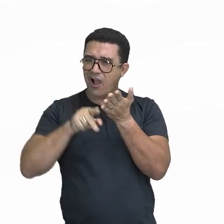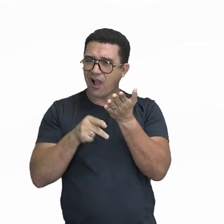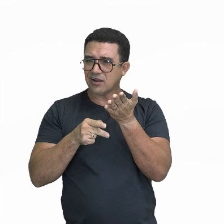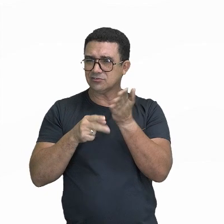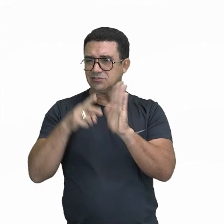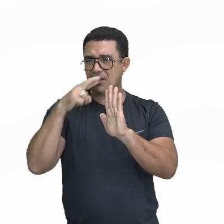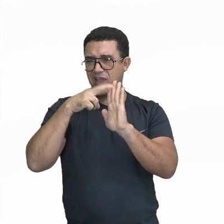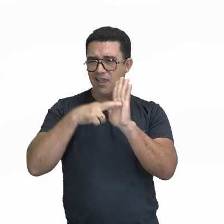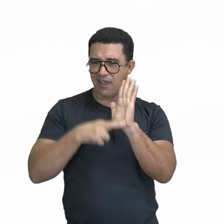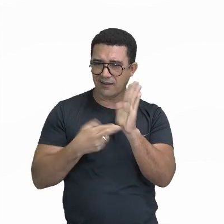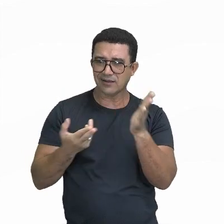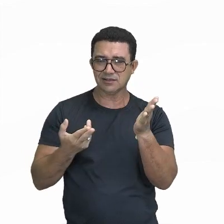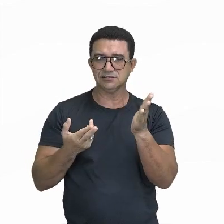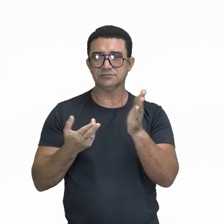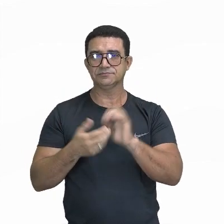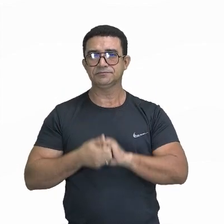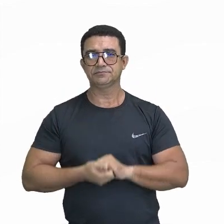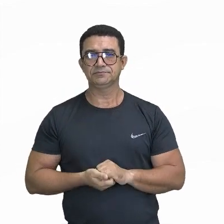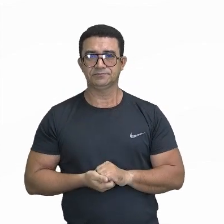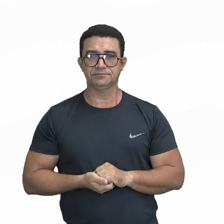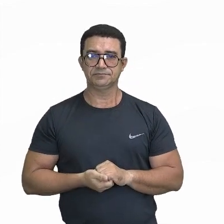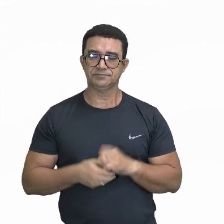regras e, eventualmente,